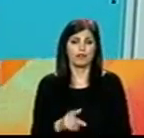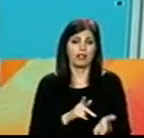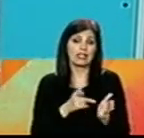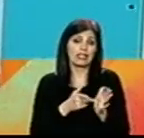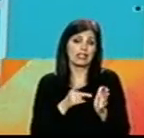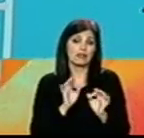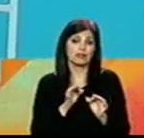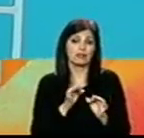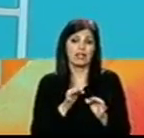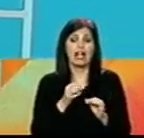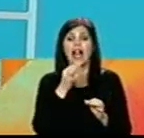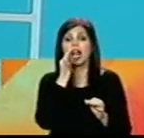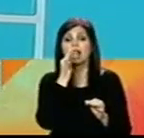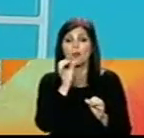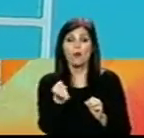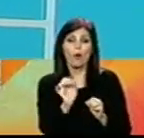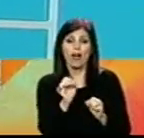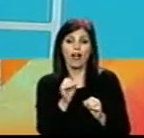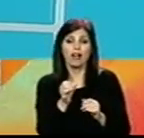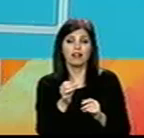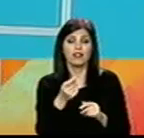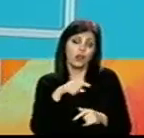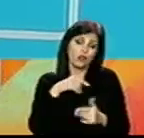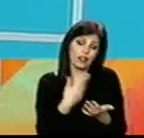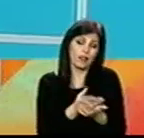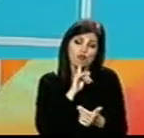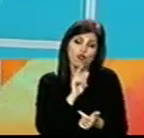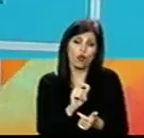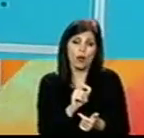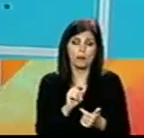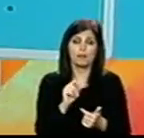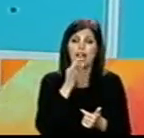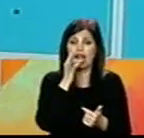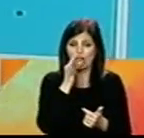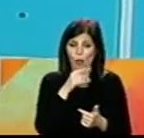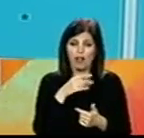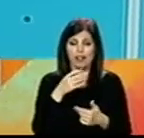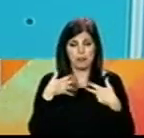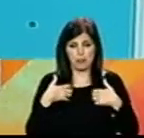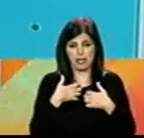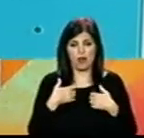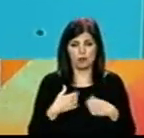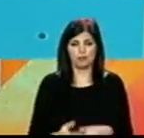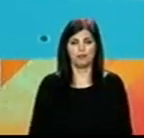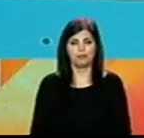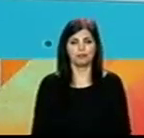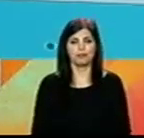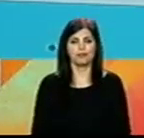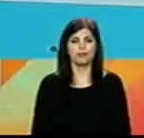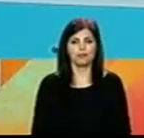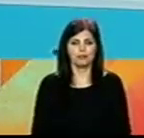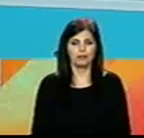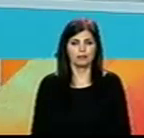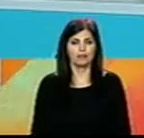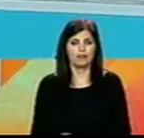Não é uma glândula, portanto não se chama língua. Nós é que habitualmente lhe chamamos língua. Para aproximar algo. Então, mas